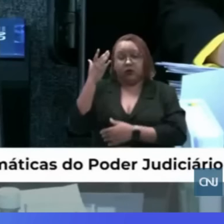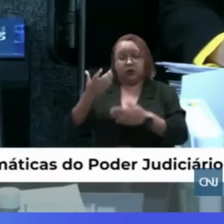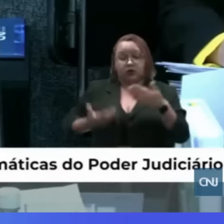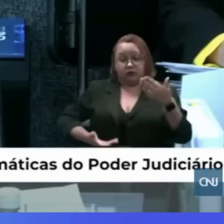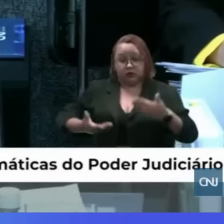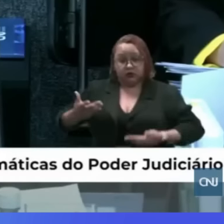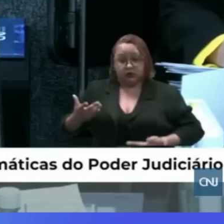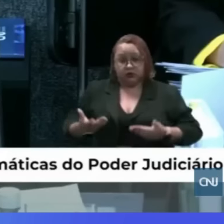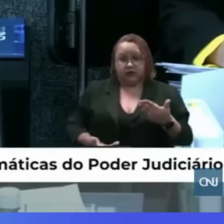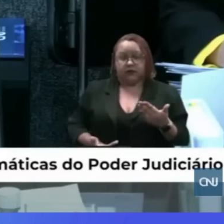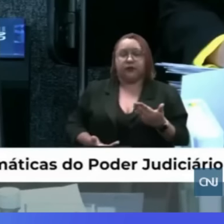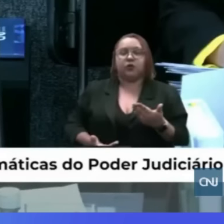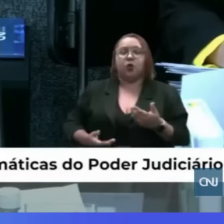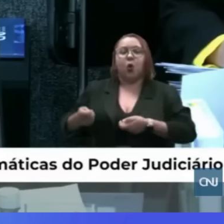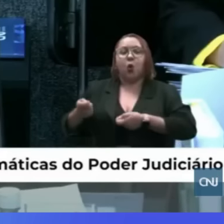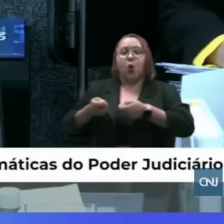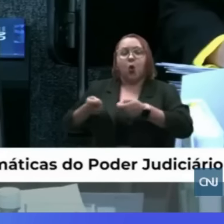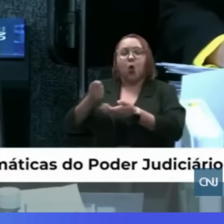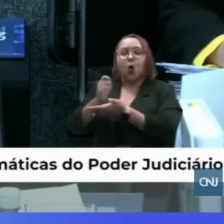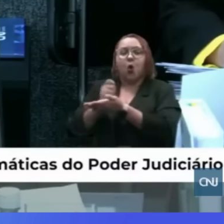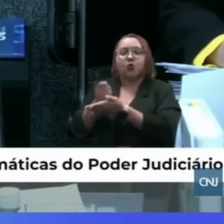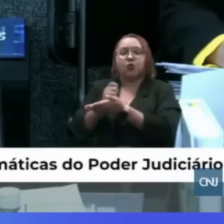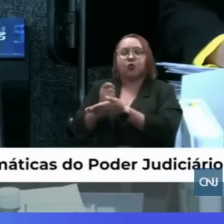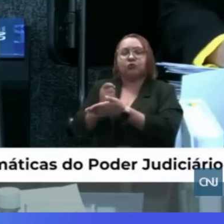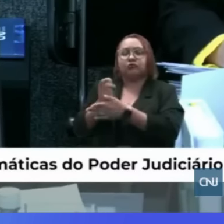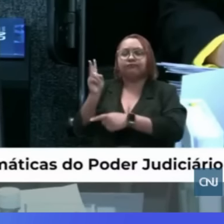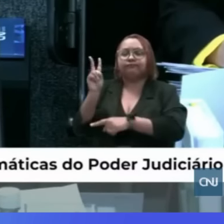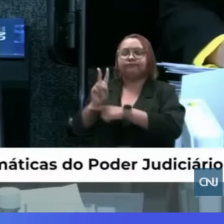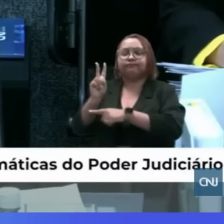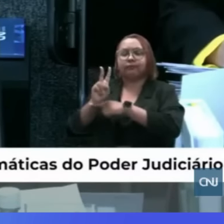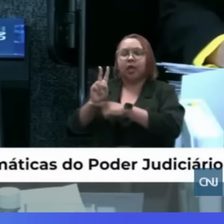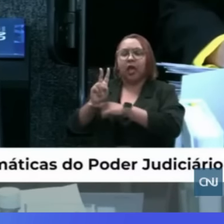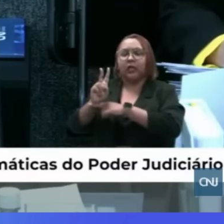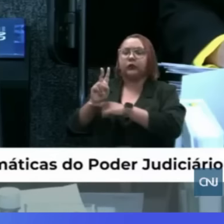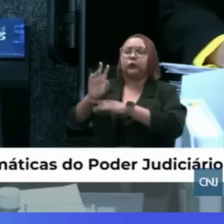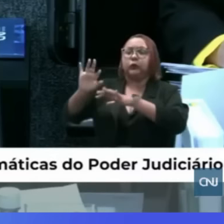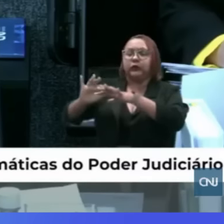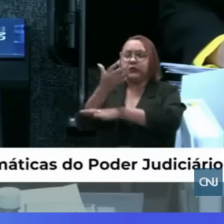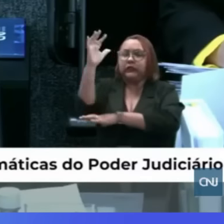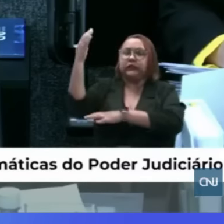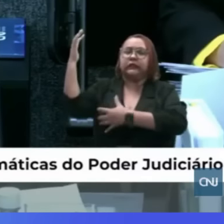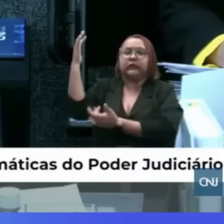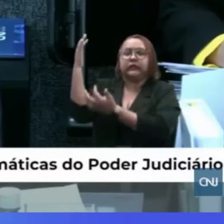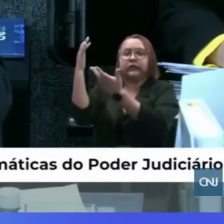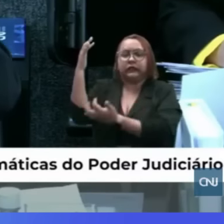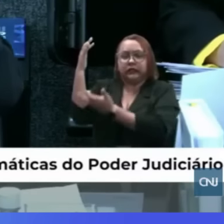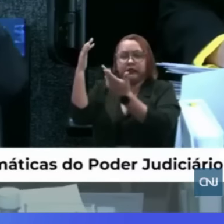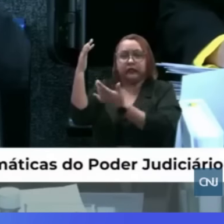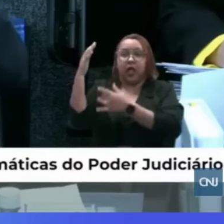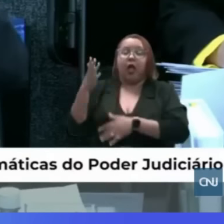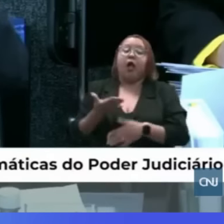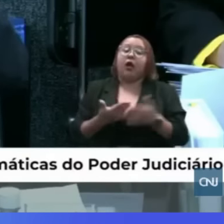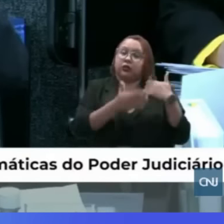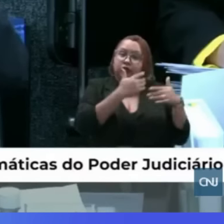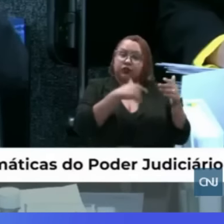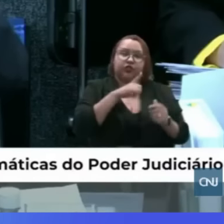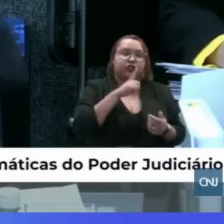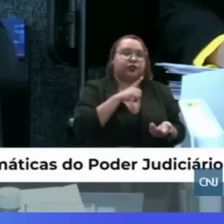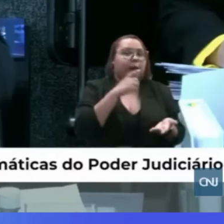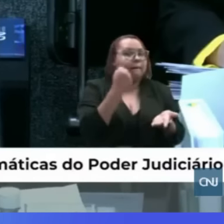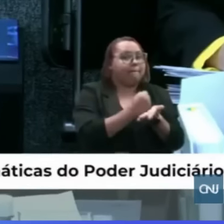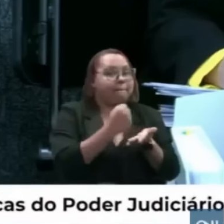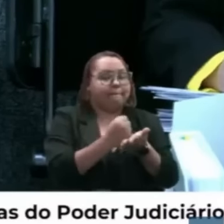serviços na prevenção controle e combate a incêndios florestais havia na legislação uma proibição de recontratação